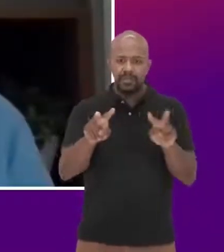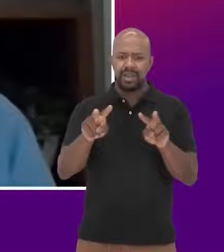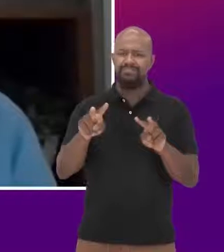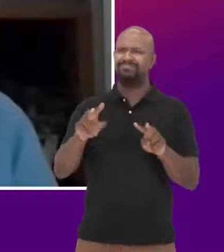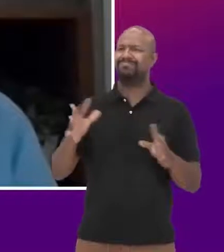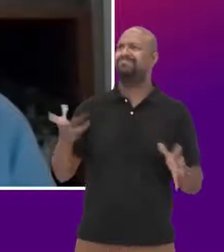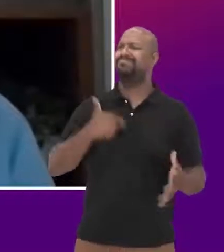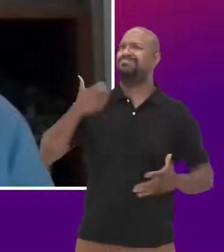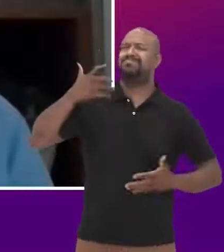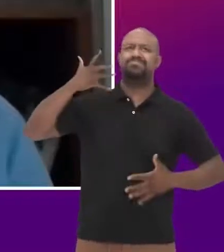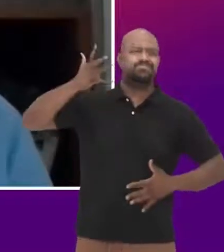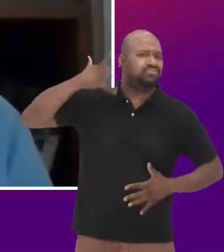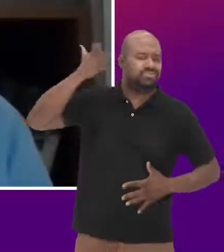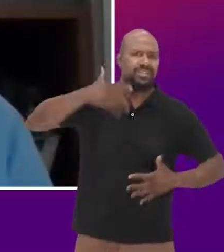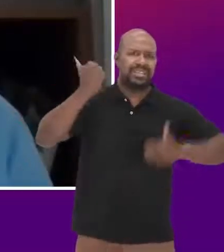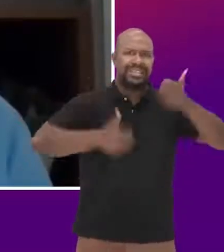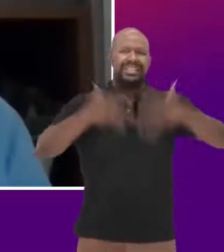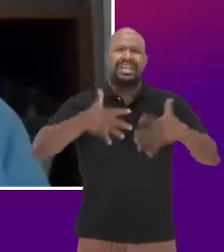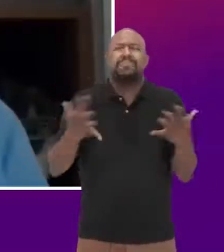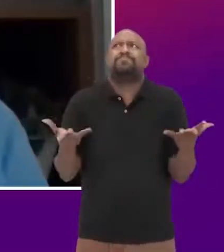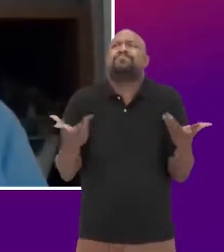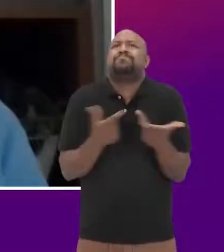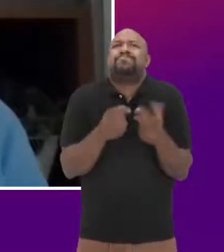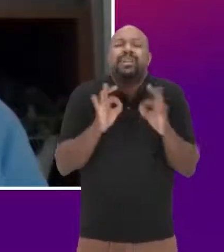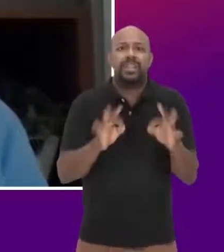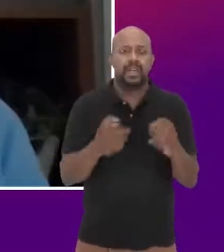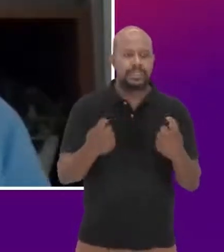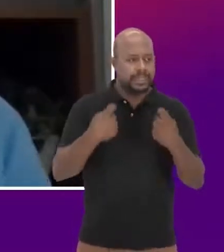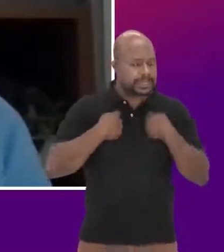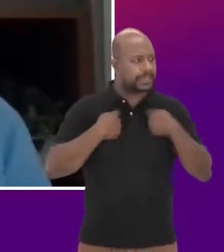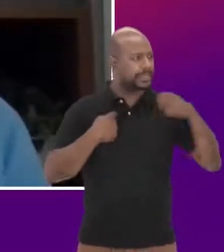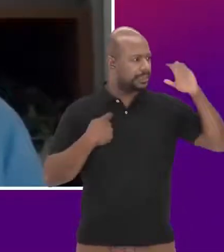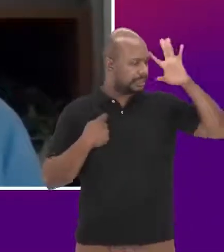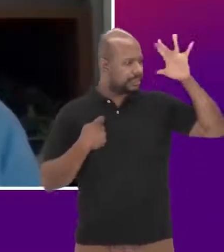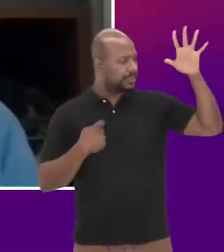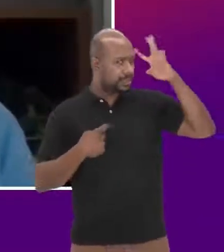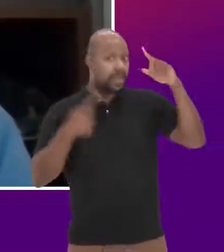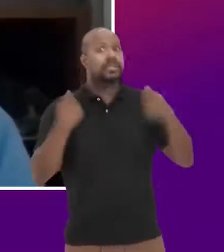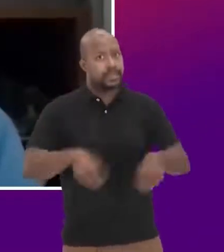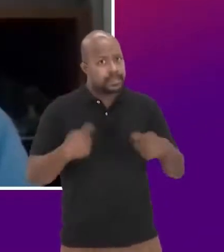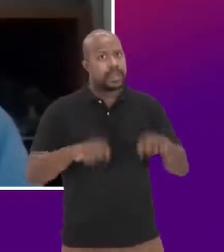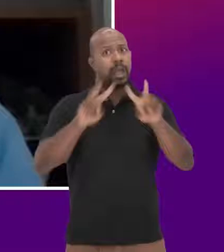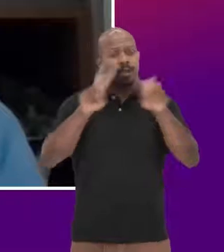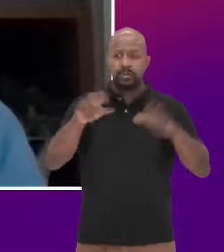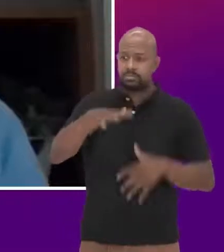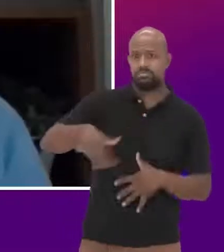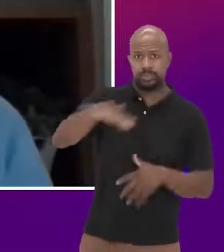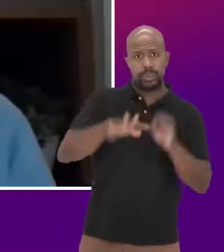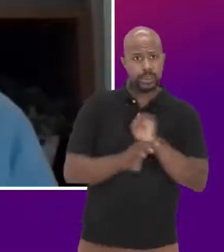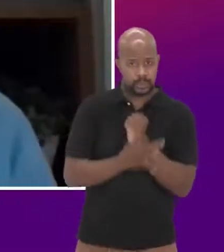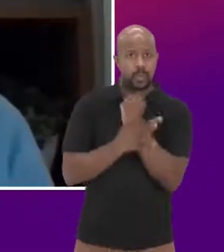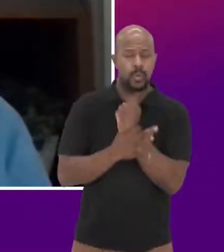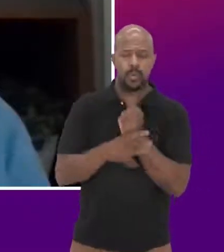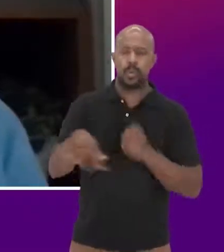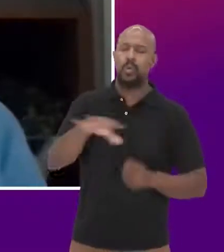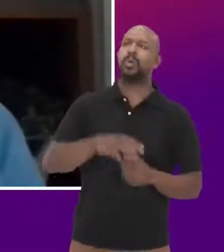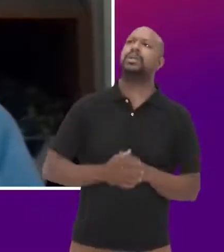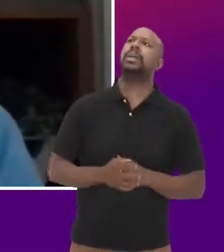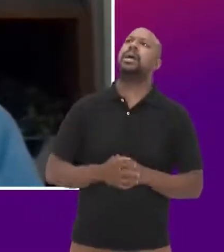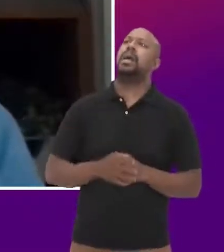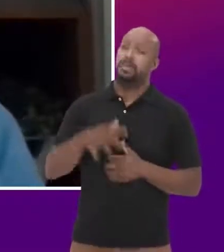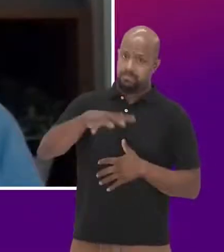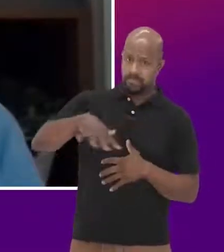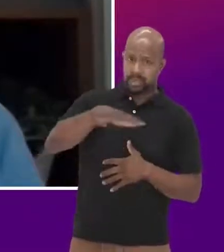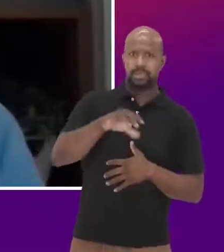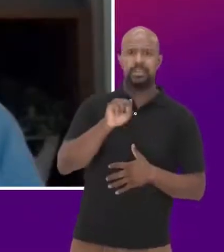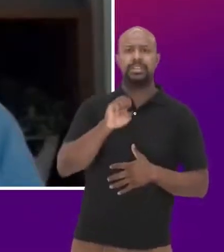conteúdos brilhantes aqui, Antônio, que certamente nos traz uma reflexão necessária com relação ao nosso mercado segurador, né? O